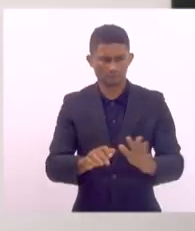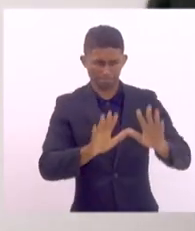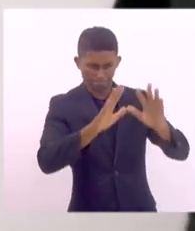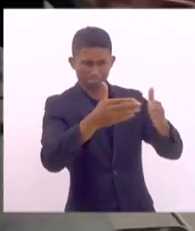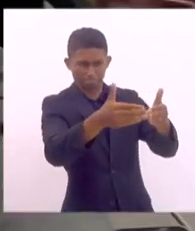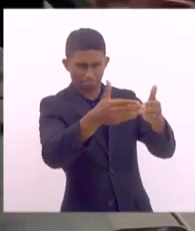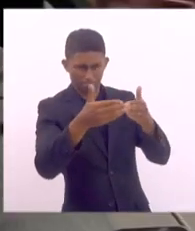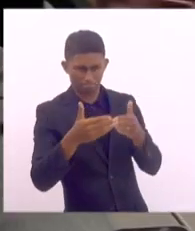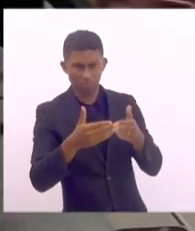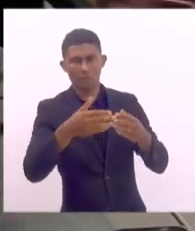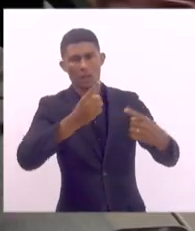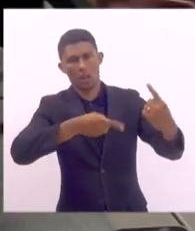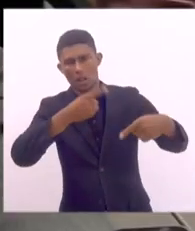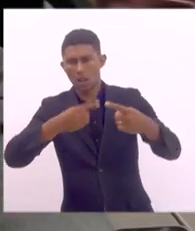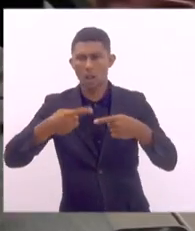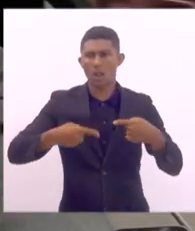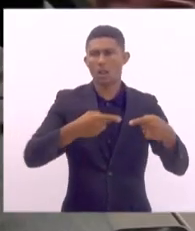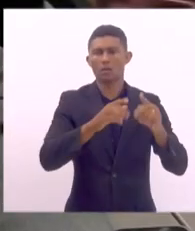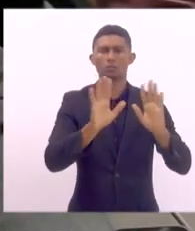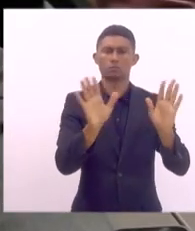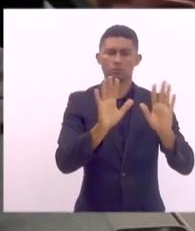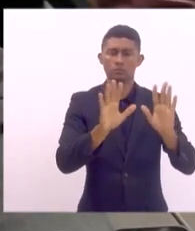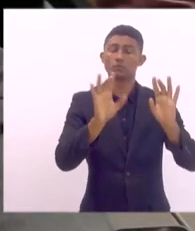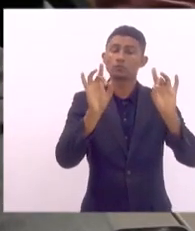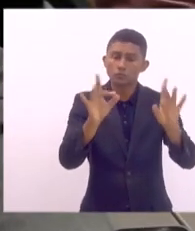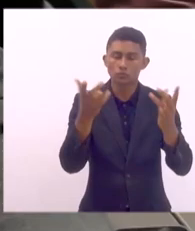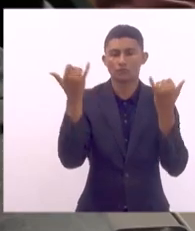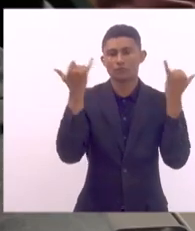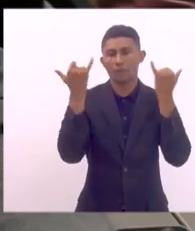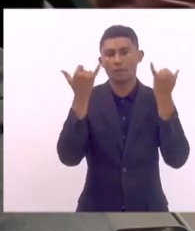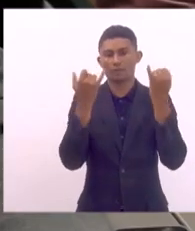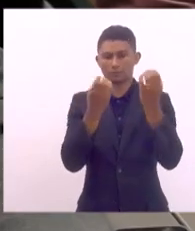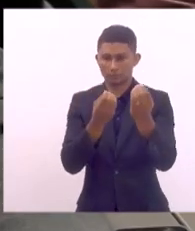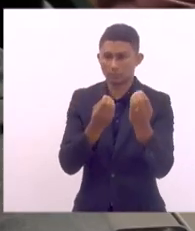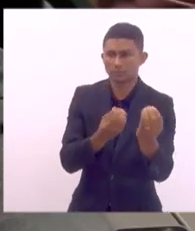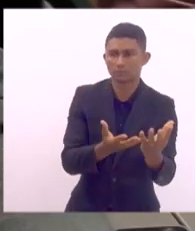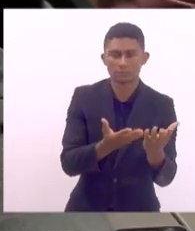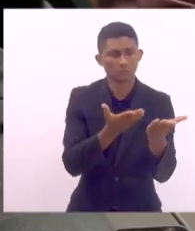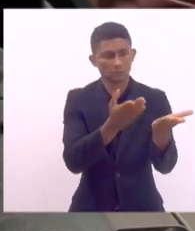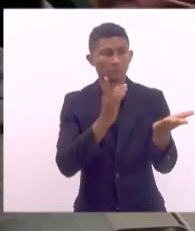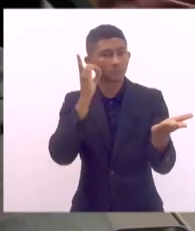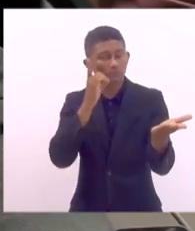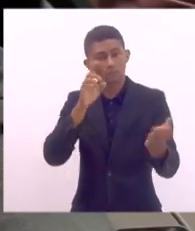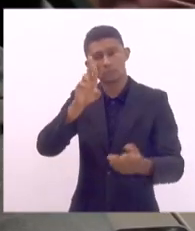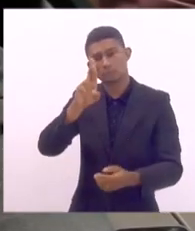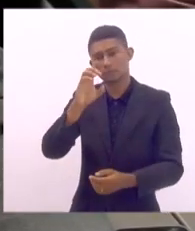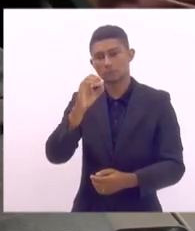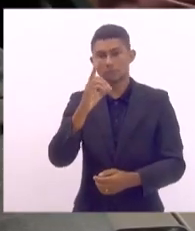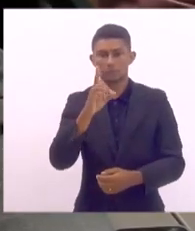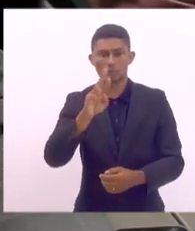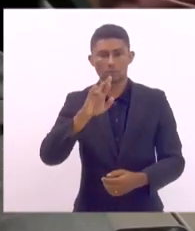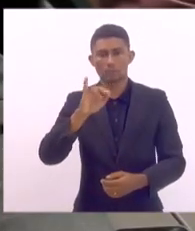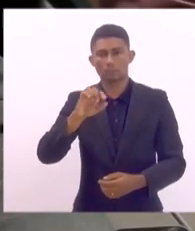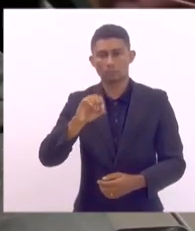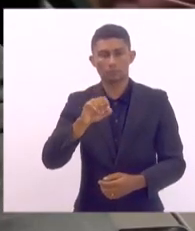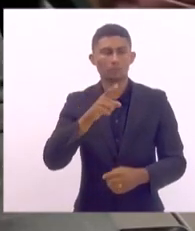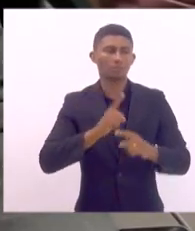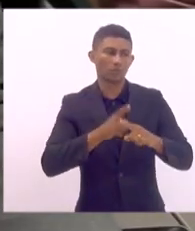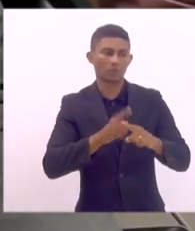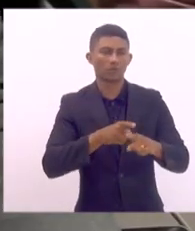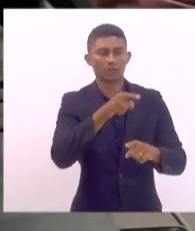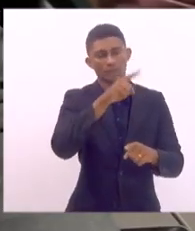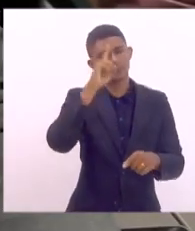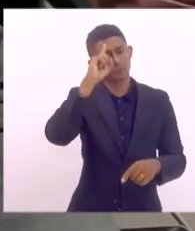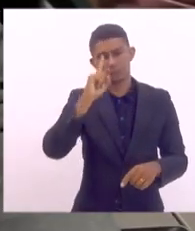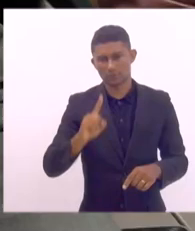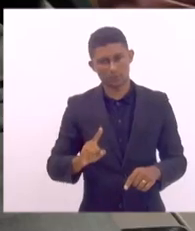não estou entrando em debate, é só dar uma informação ao deputado Rodrigo Bacelar, porque ele não é obrigado a saber, porque